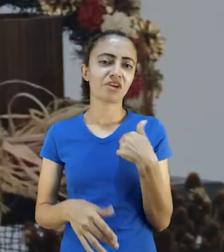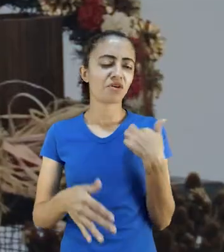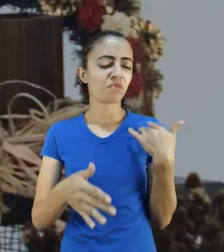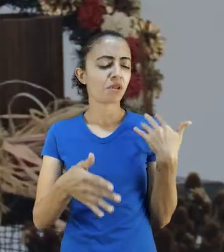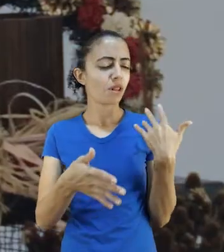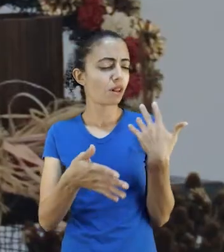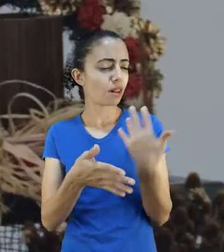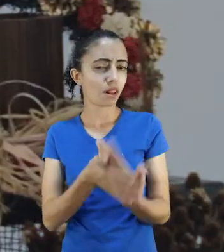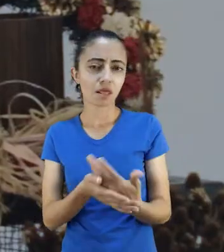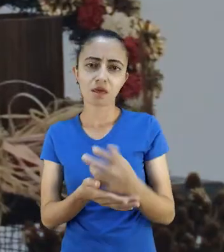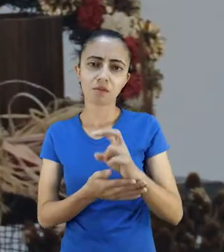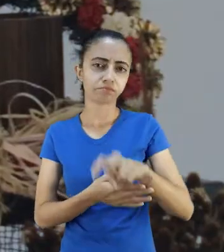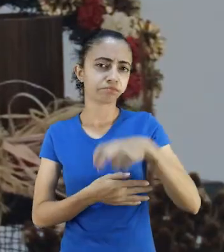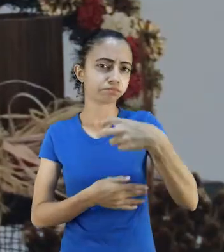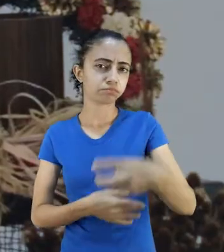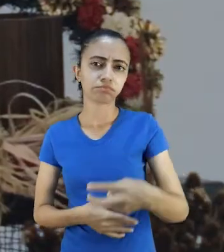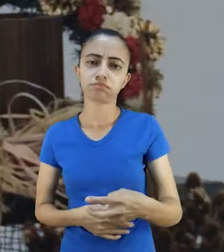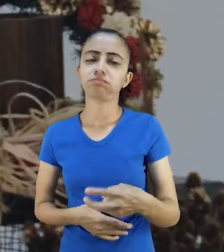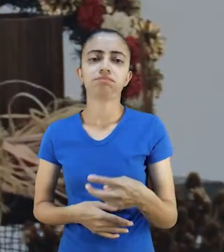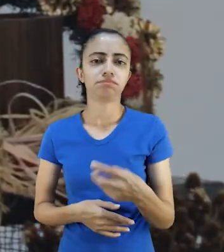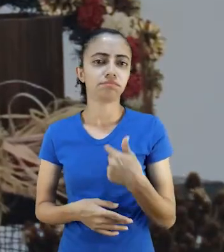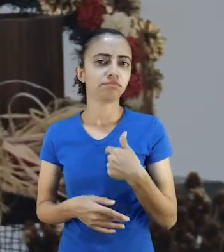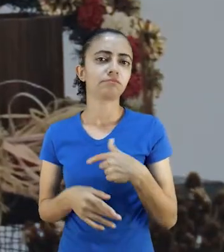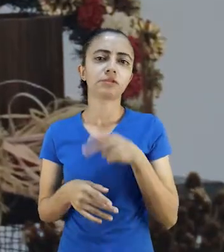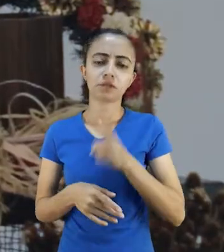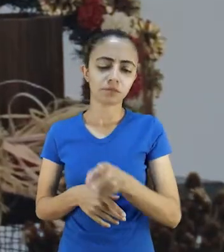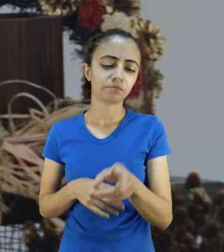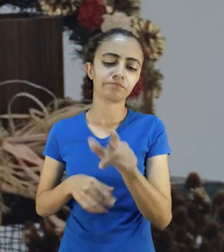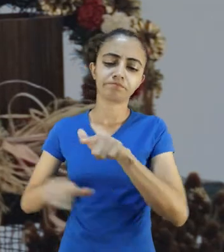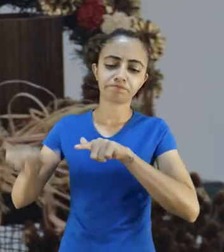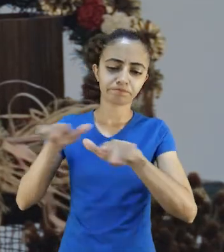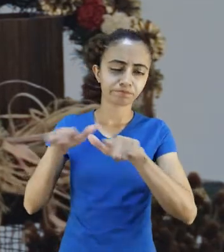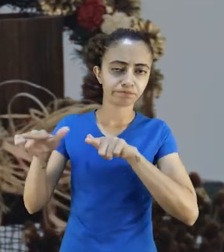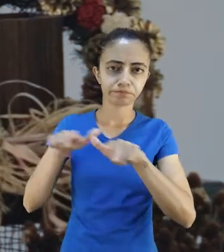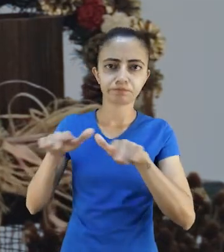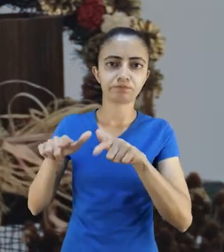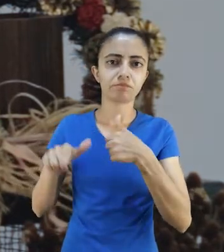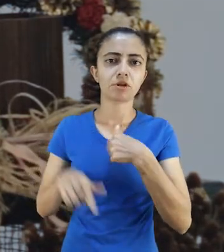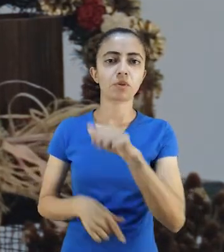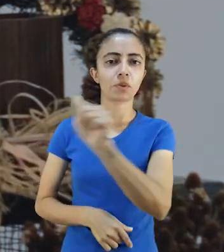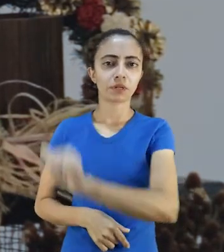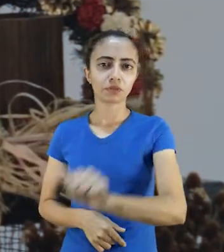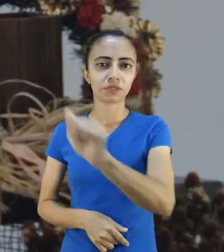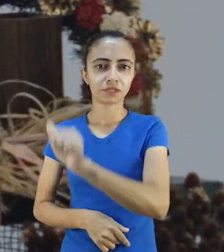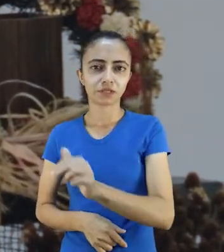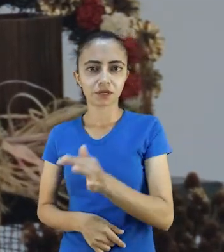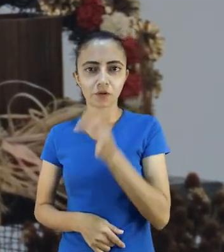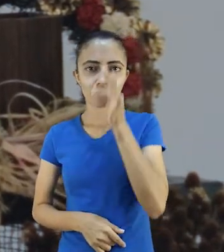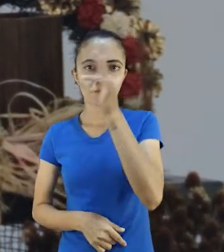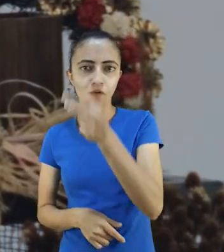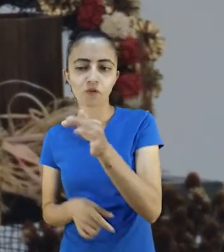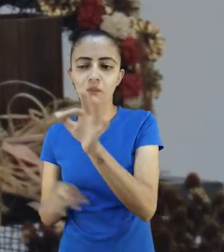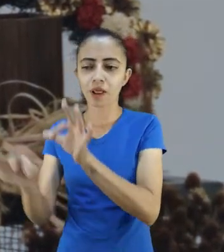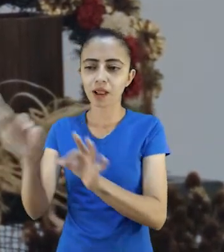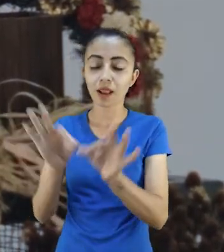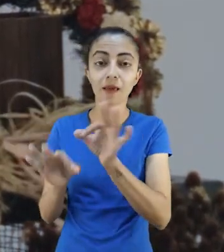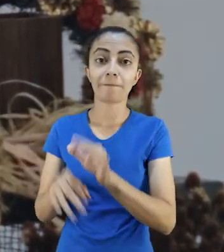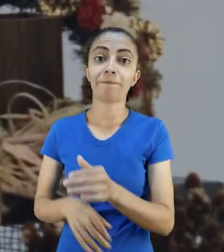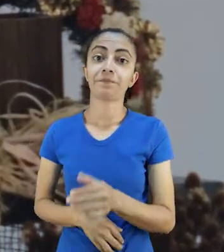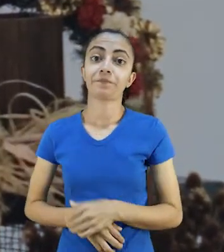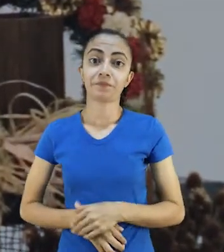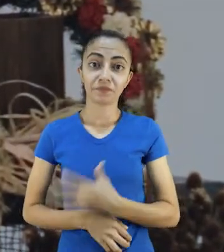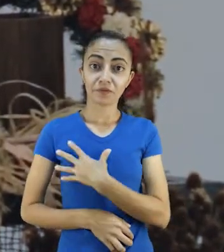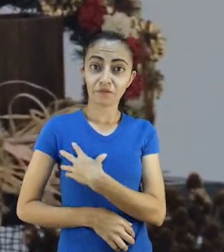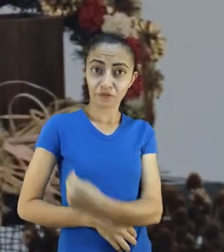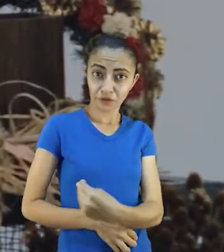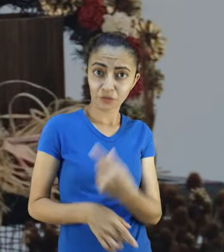Eu fico até dia de domingo na associação porque eu tô lá fazendo minhas rosinhas. Meus filhos brigam. Assim, tem que tirar pelo menos domingo,